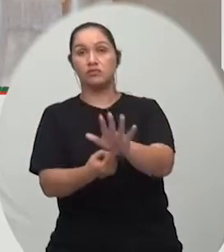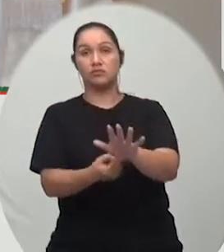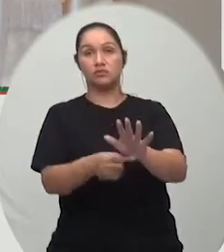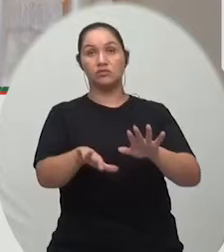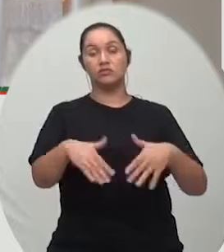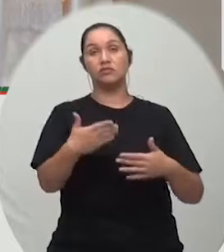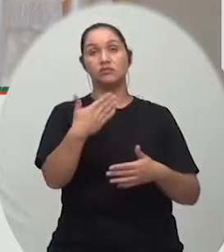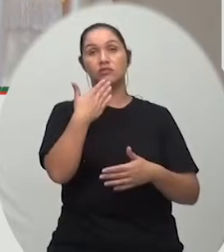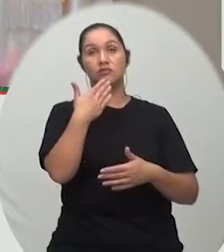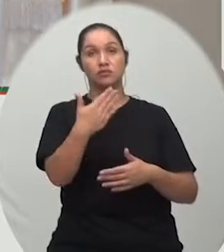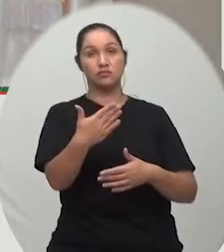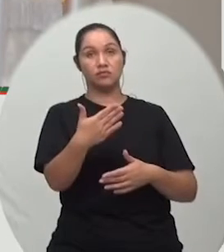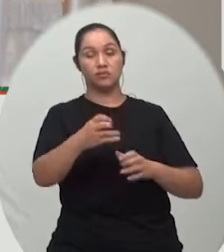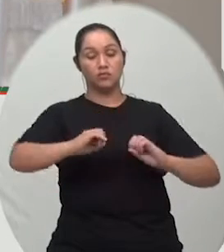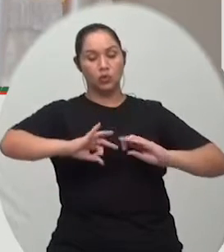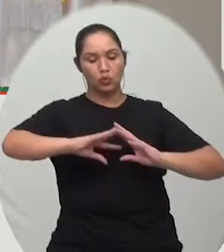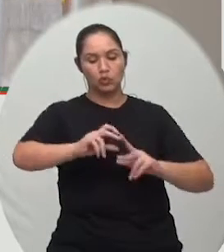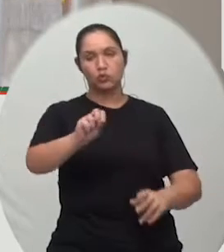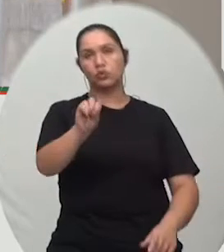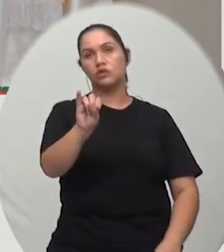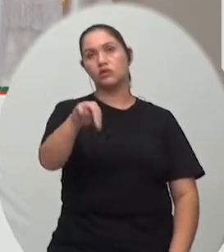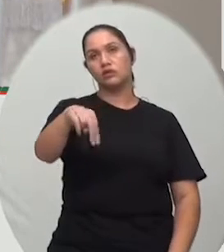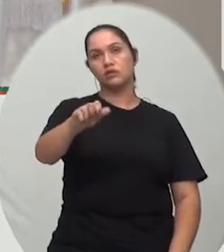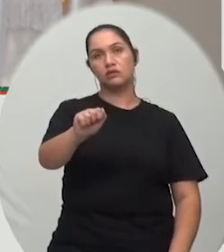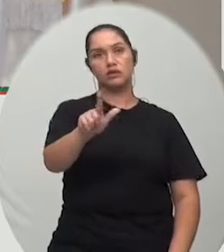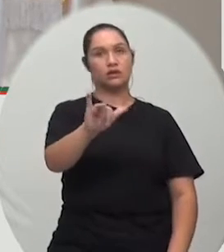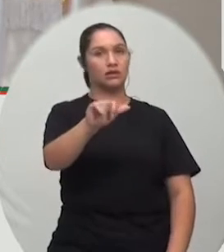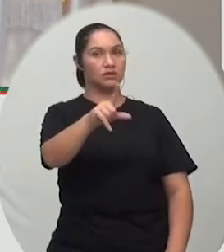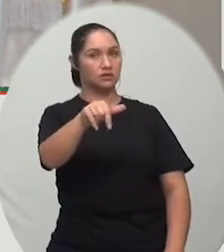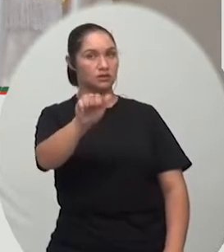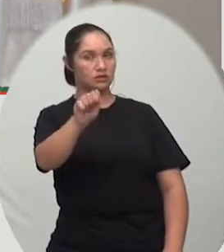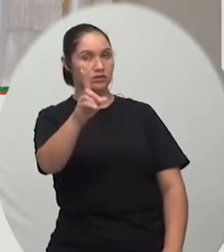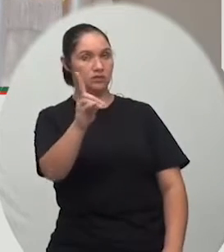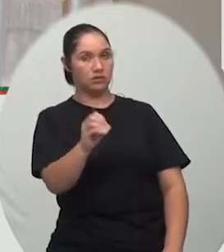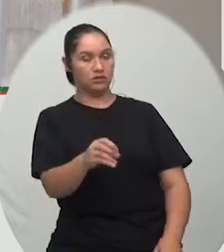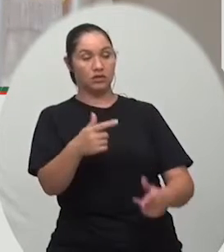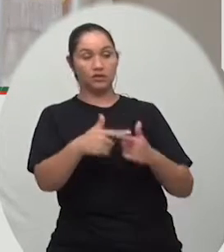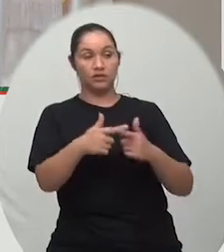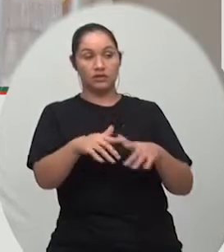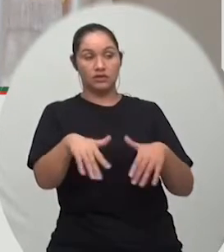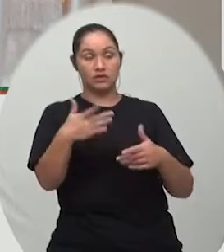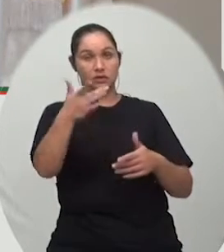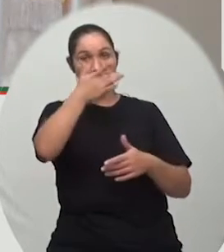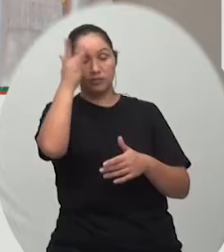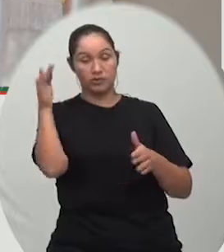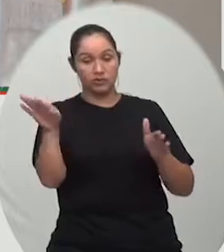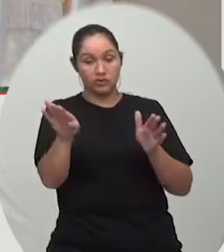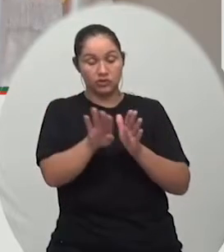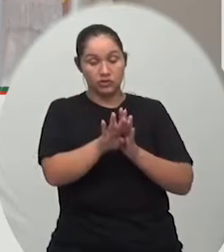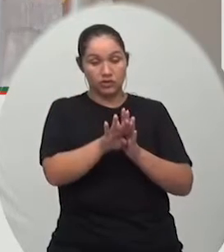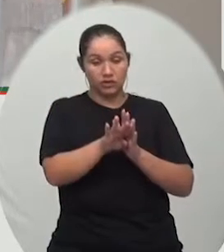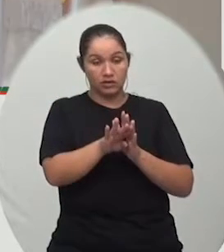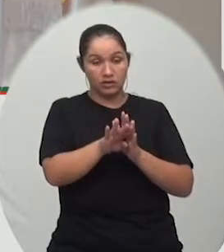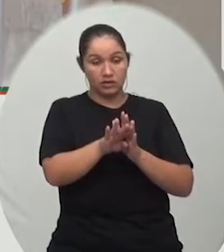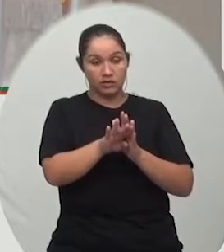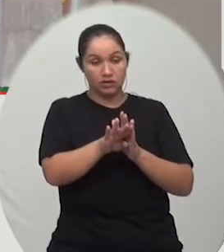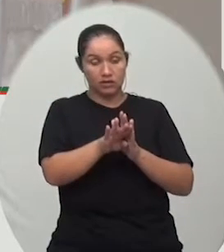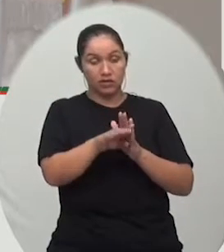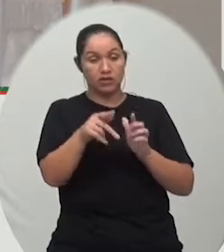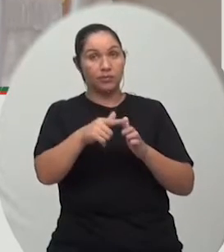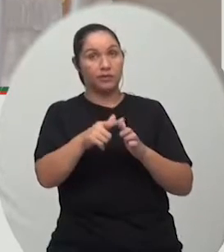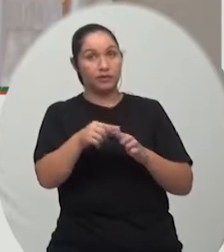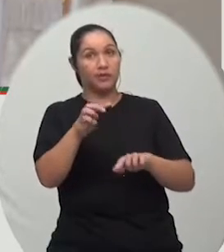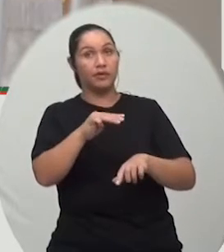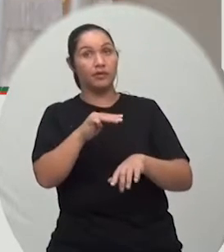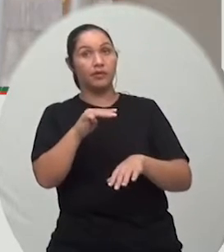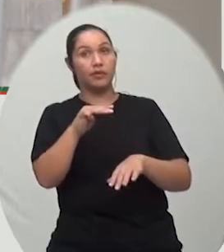pedindo? Ou nós sinalizamos para que esse motorista chegue e naquele momento de agonia, porque ter uma pessoa